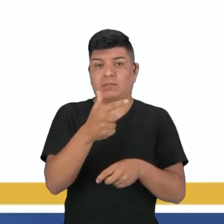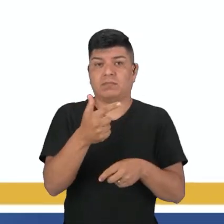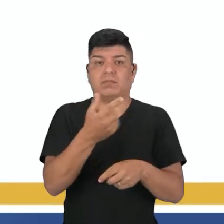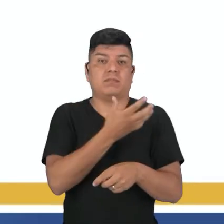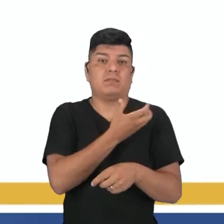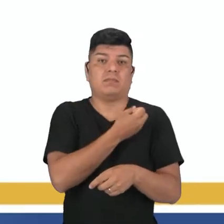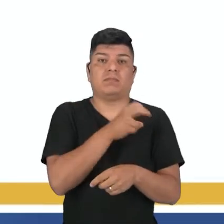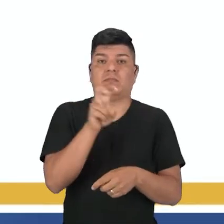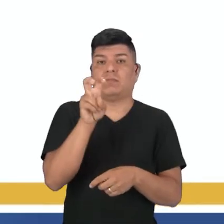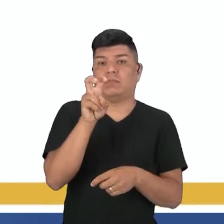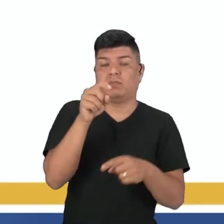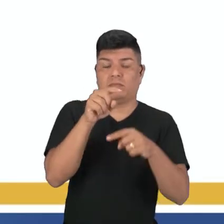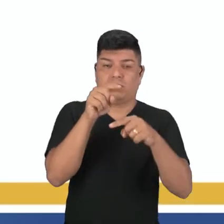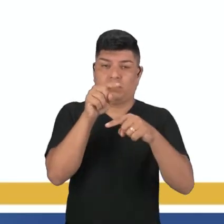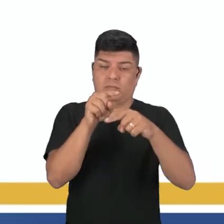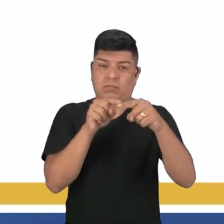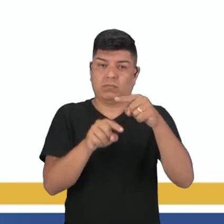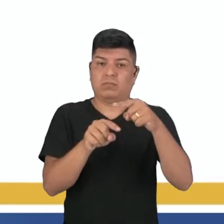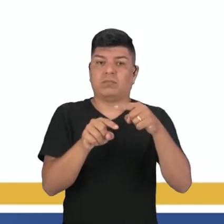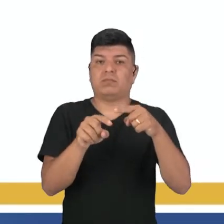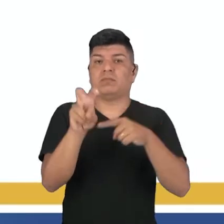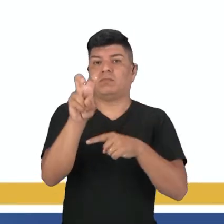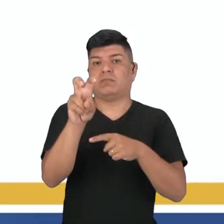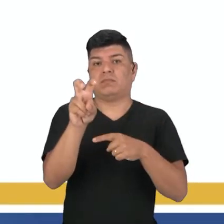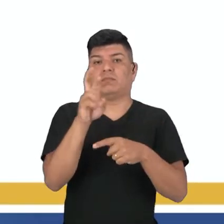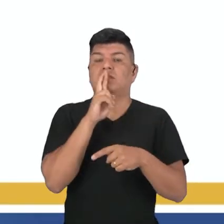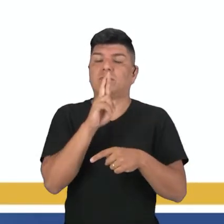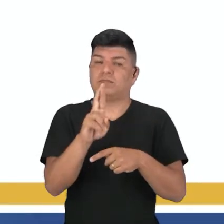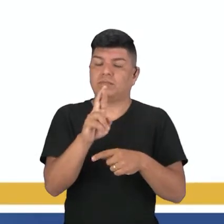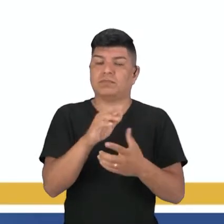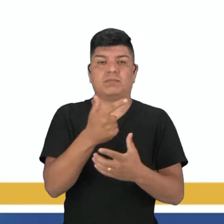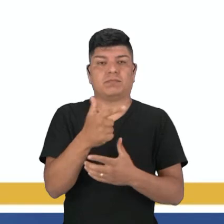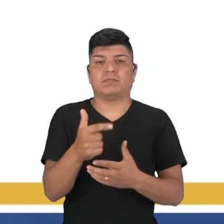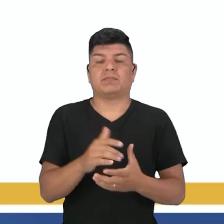que multiplicamos por 0 dê 5 como resultado.